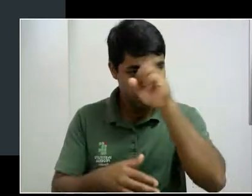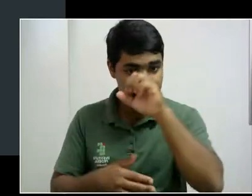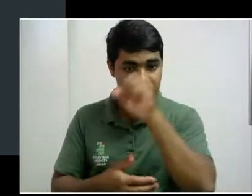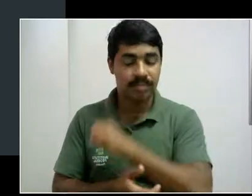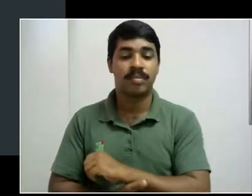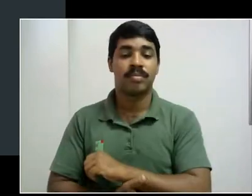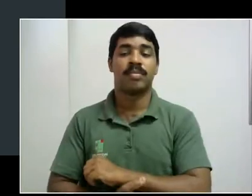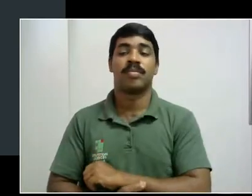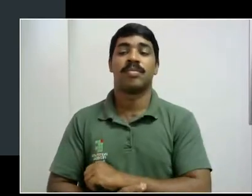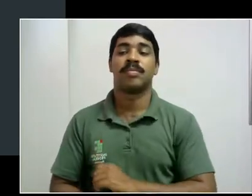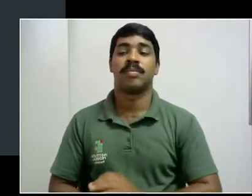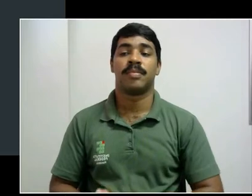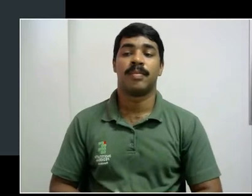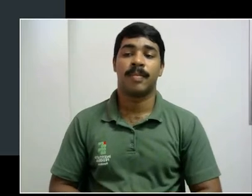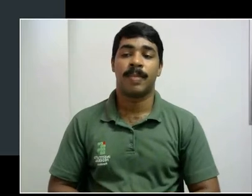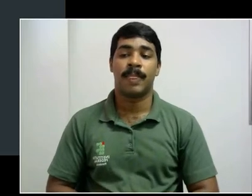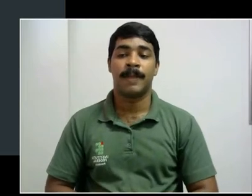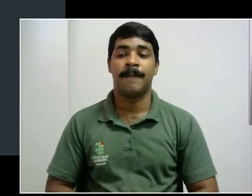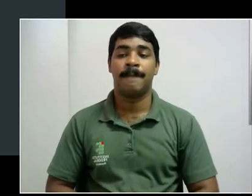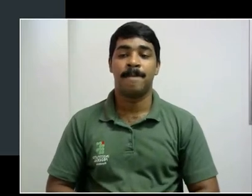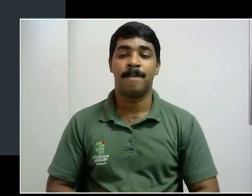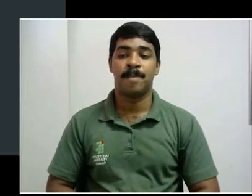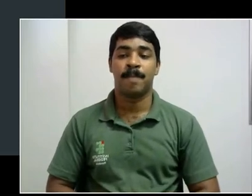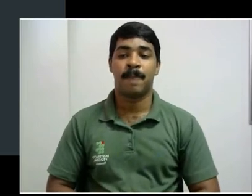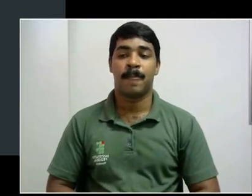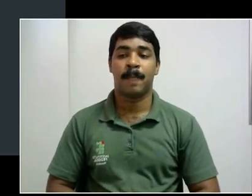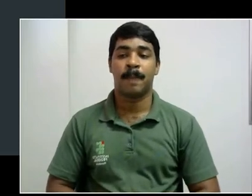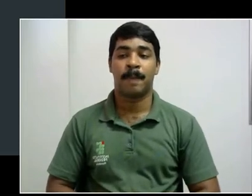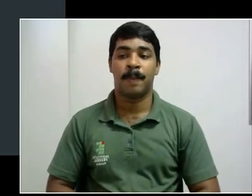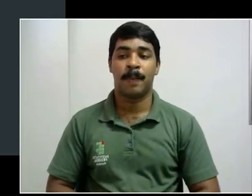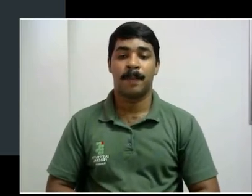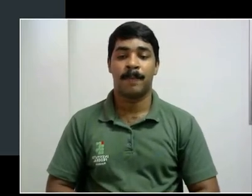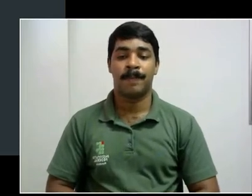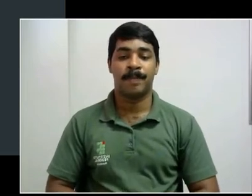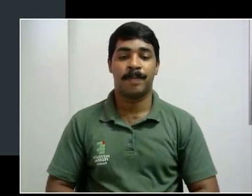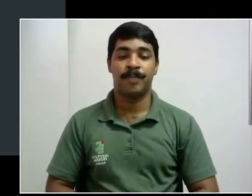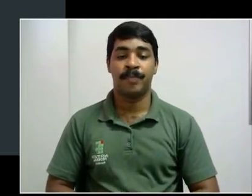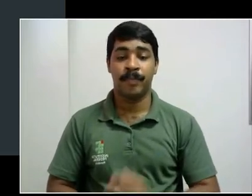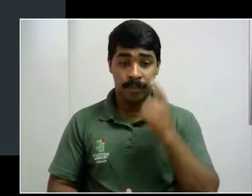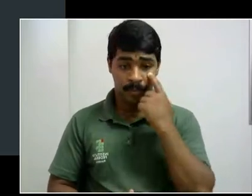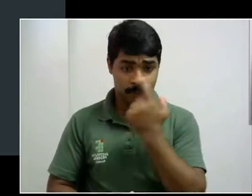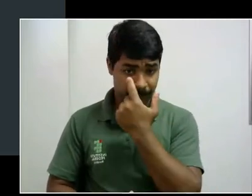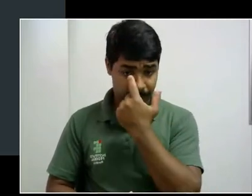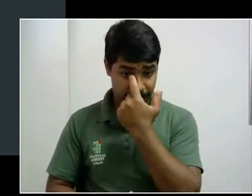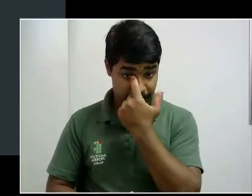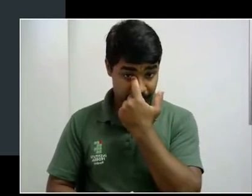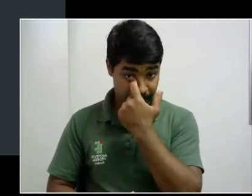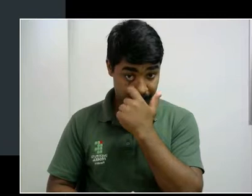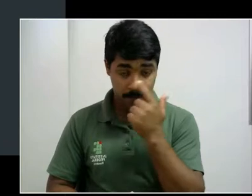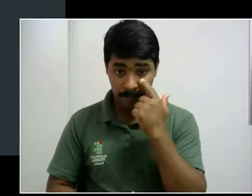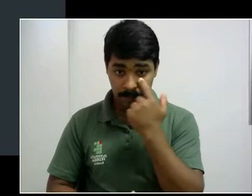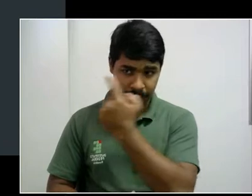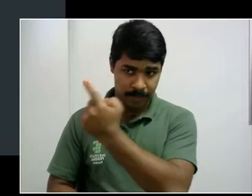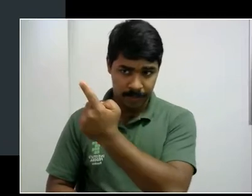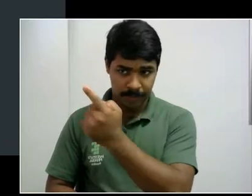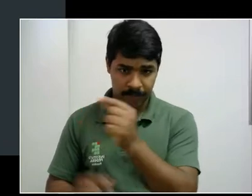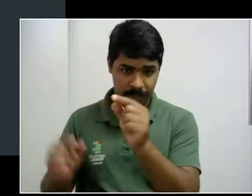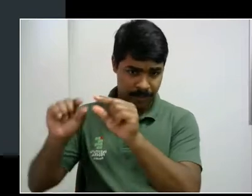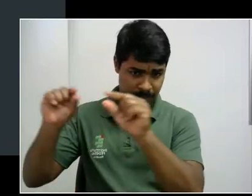Né? Então vamos iniciar essa aula, o assunto, através de uma situação, um problema que vai, né, nos guiar